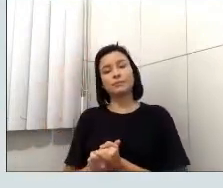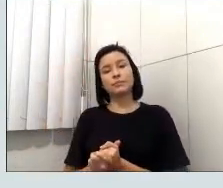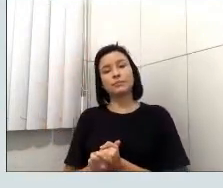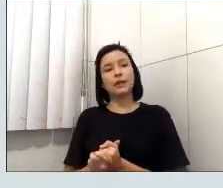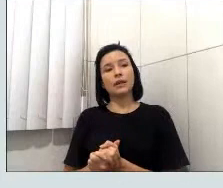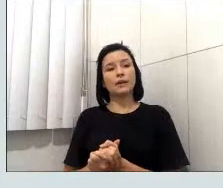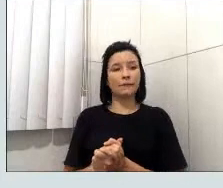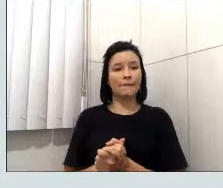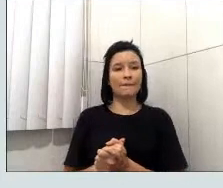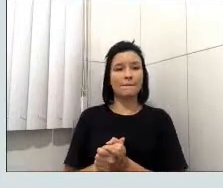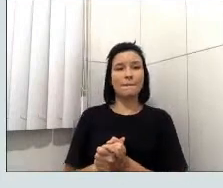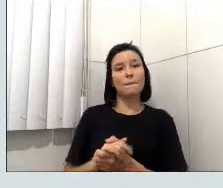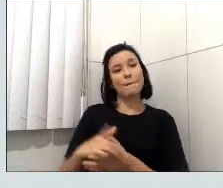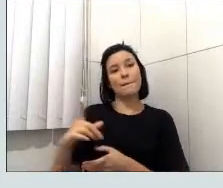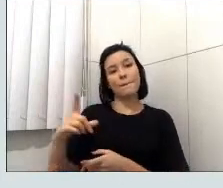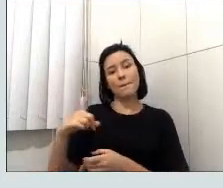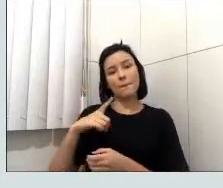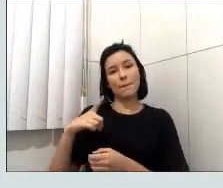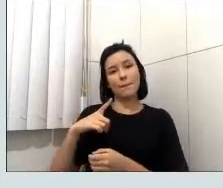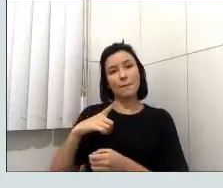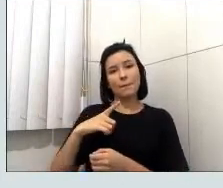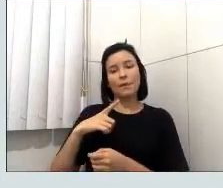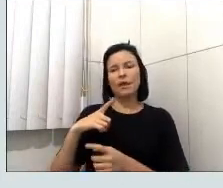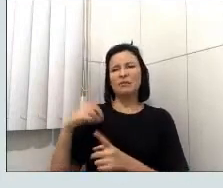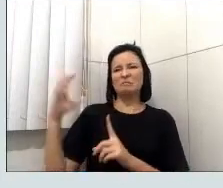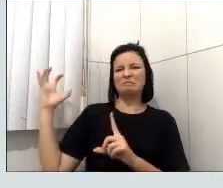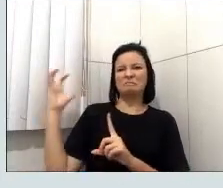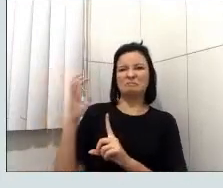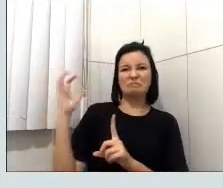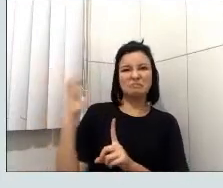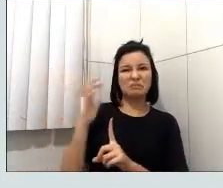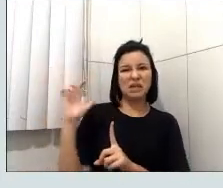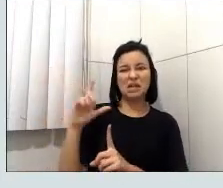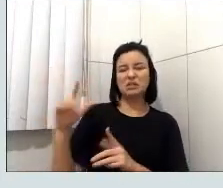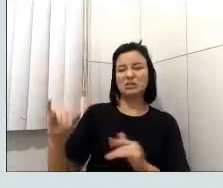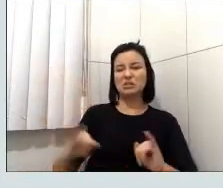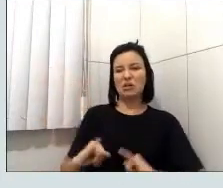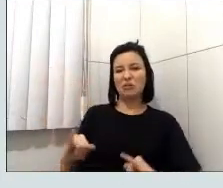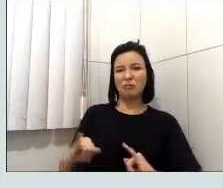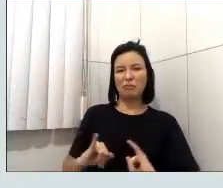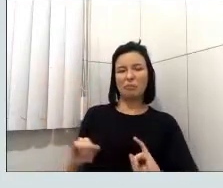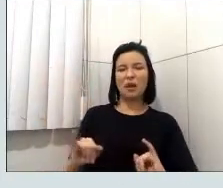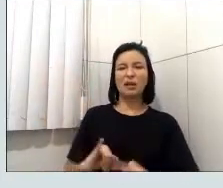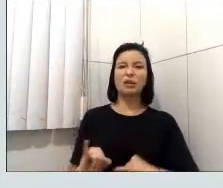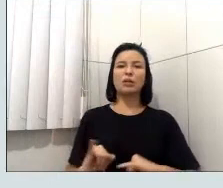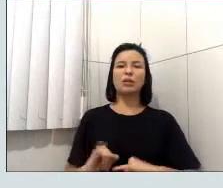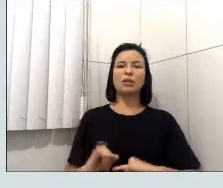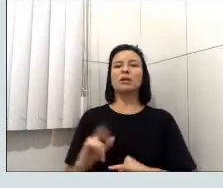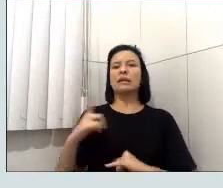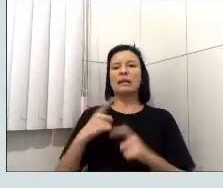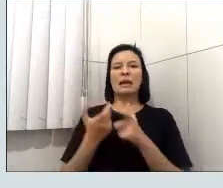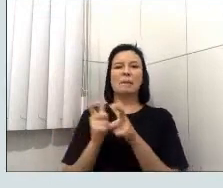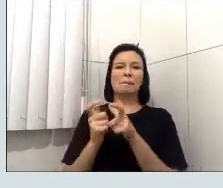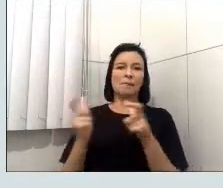clientelismo, vantagens limitadas, opressão e sofrimento para a